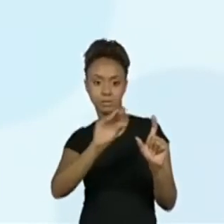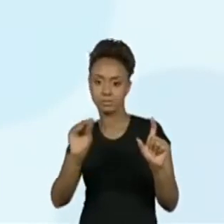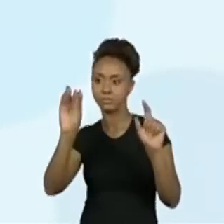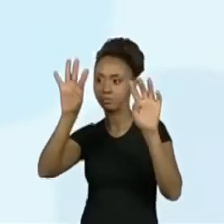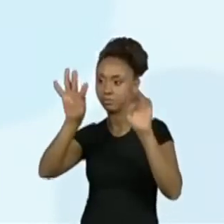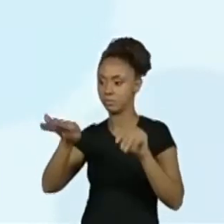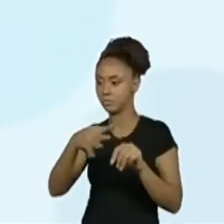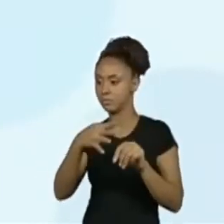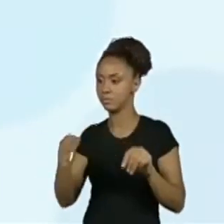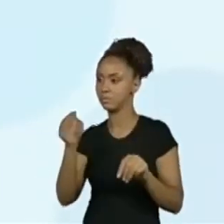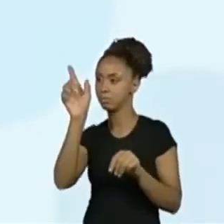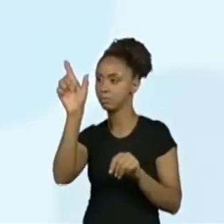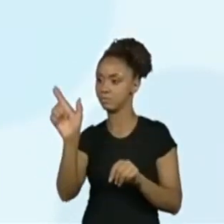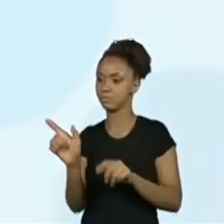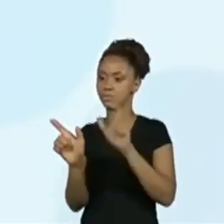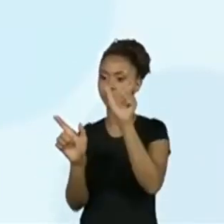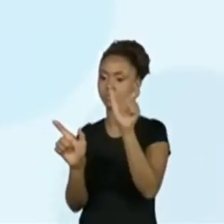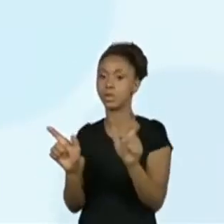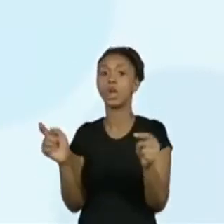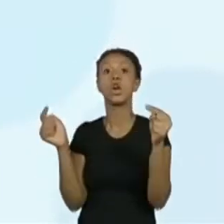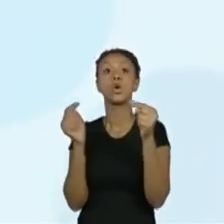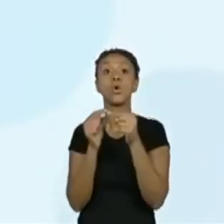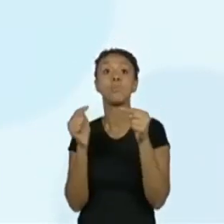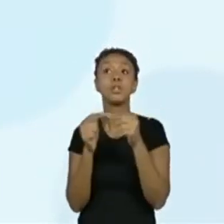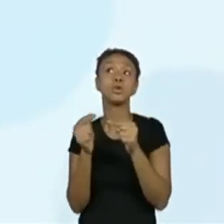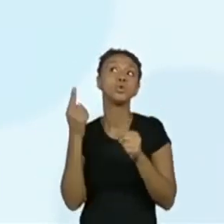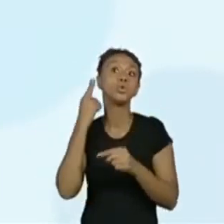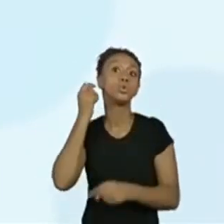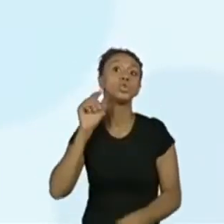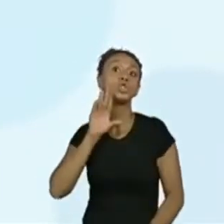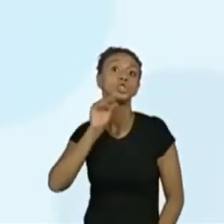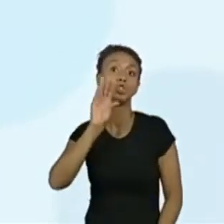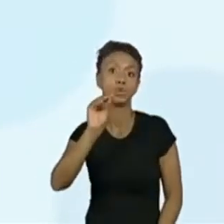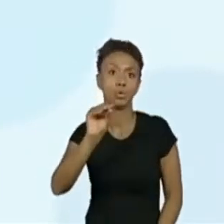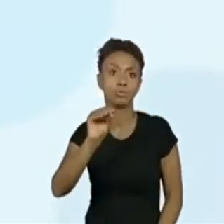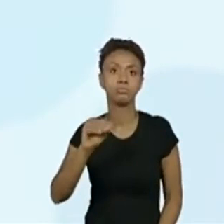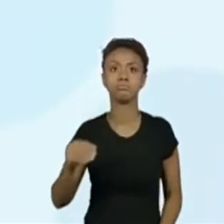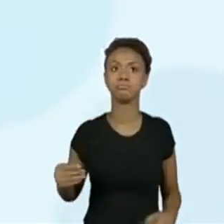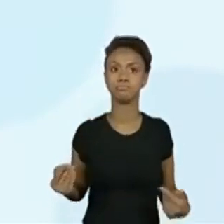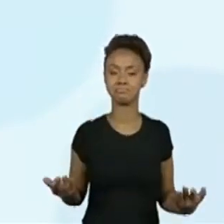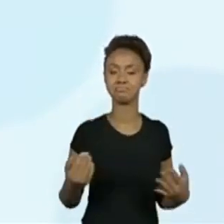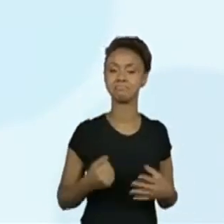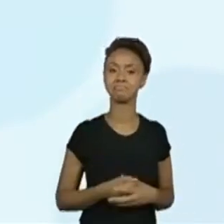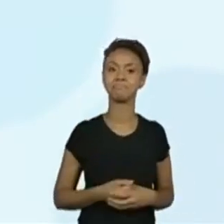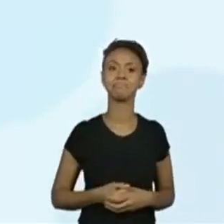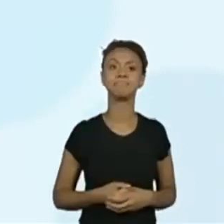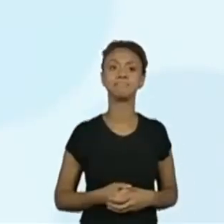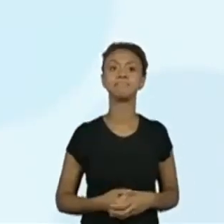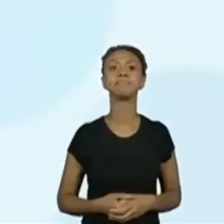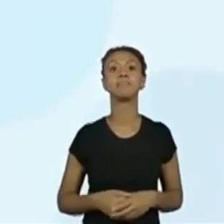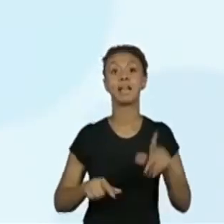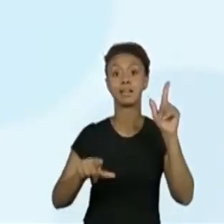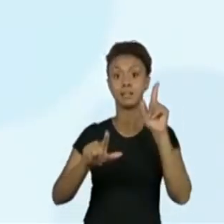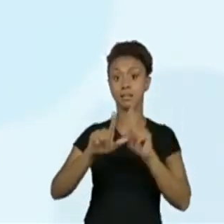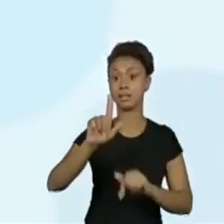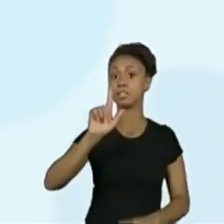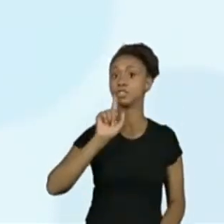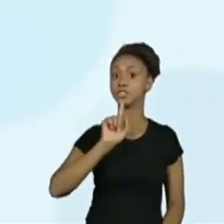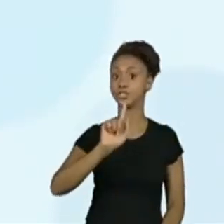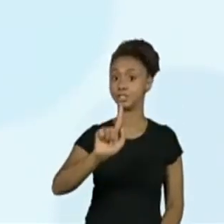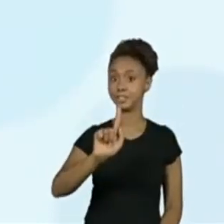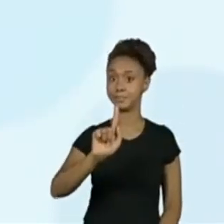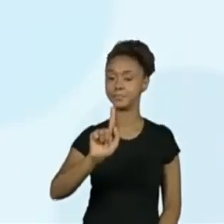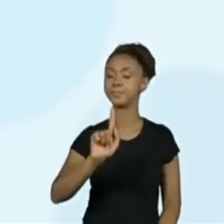de acordo com os sons das letras G. Então, nós vamos olhar para a letra G.